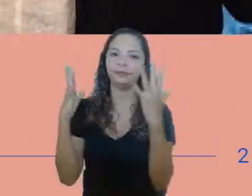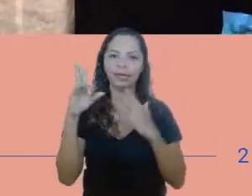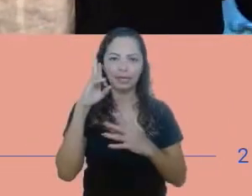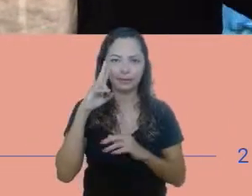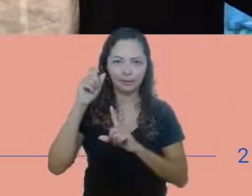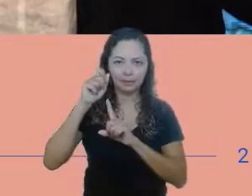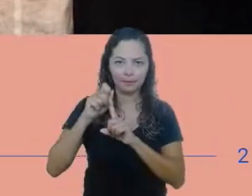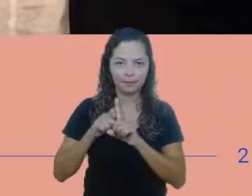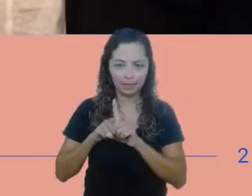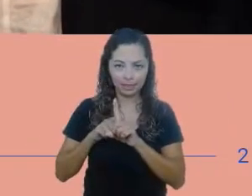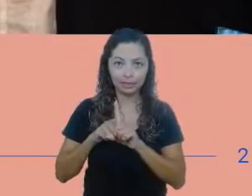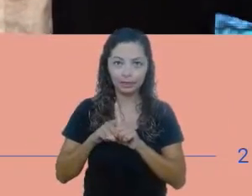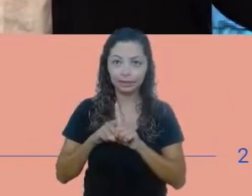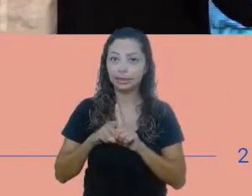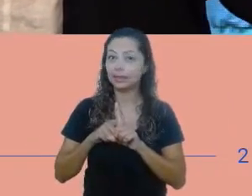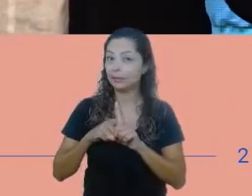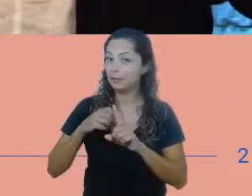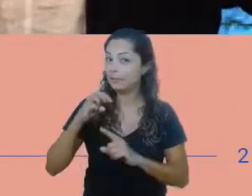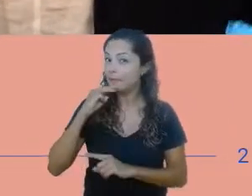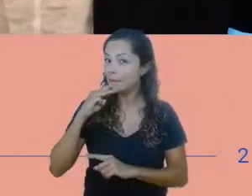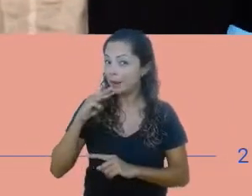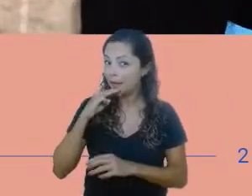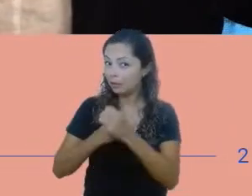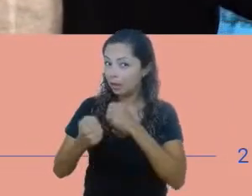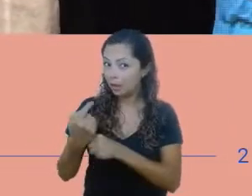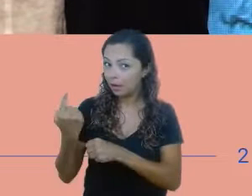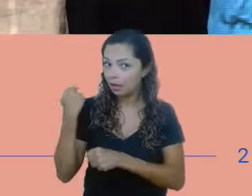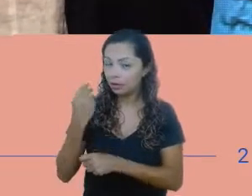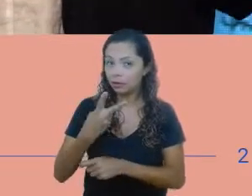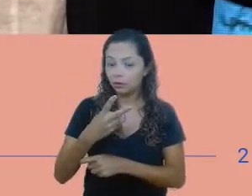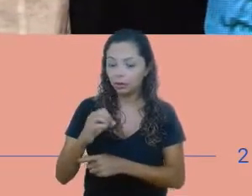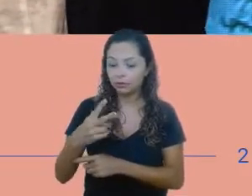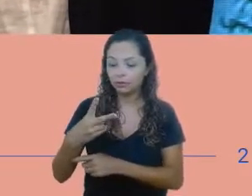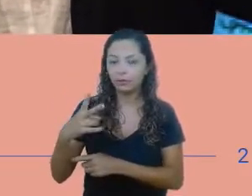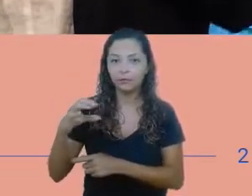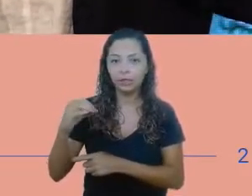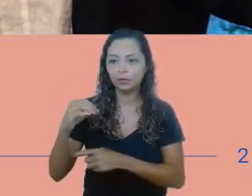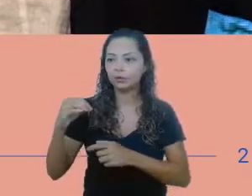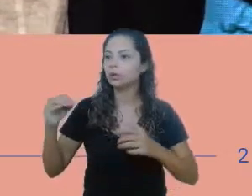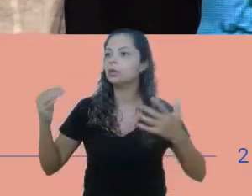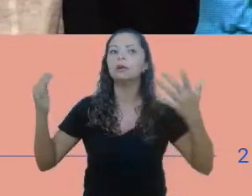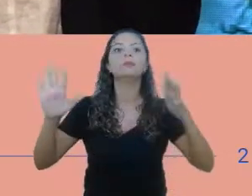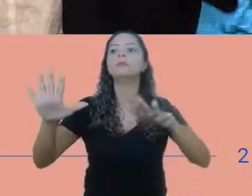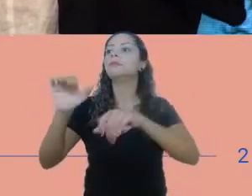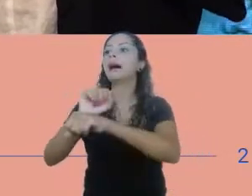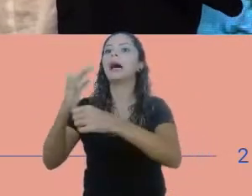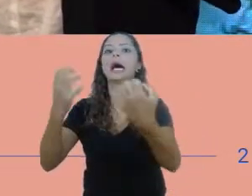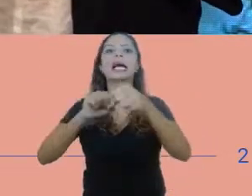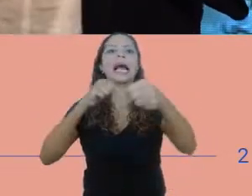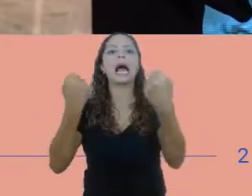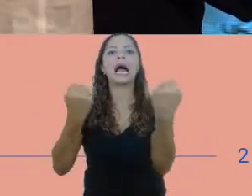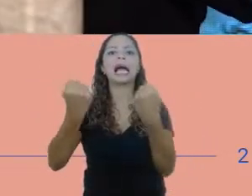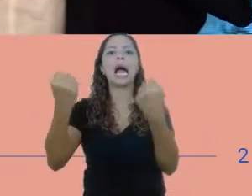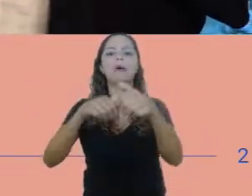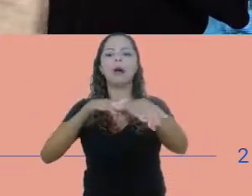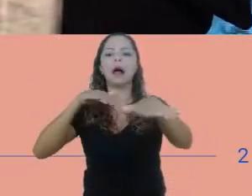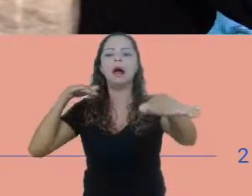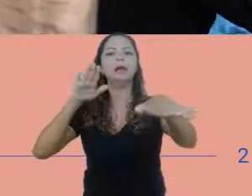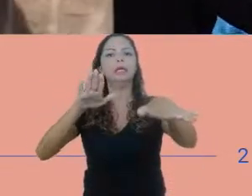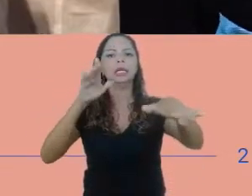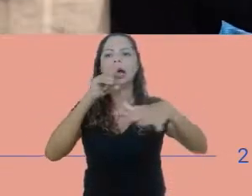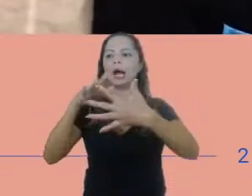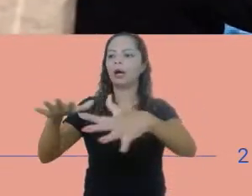meio ambiente Você regenerando de forma natural Então é isso que a gente tem que fazer parar de jogar a